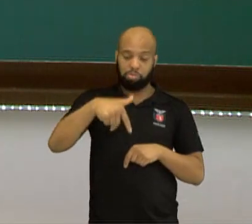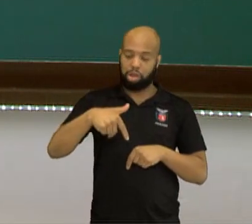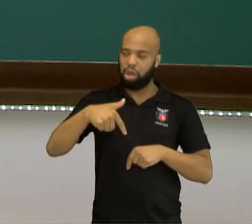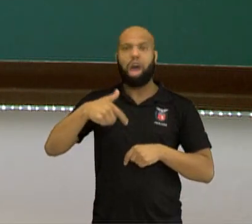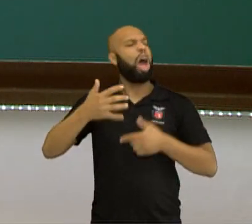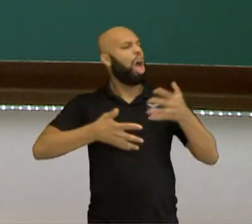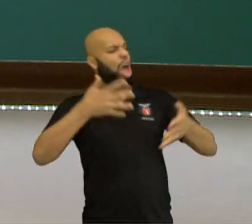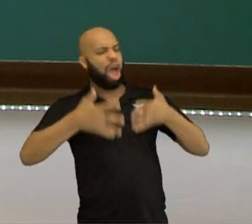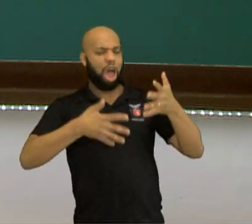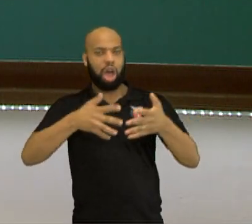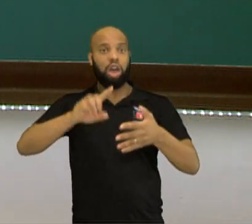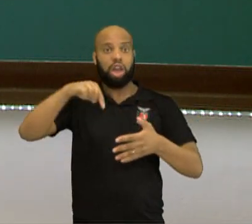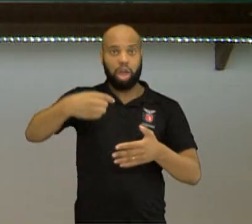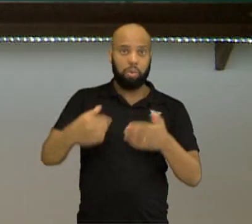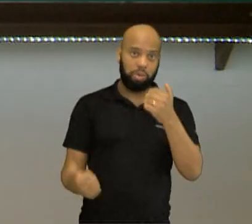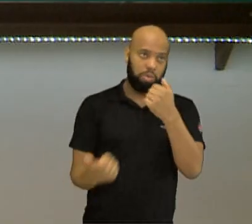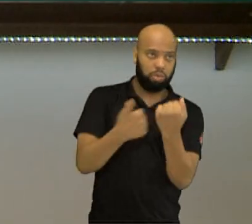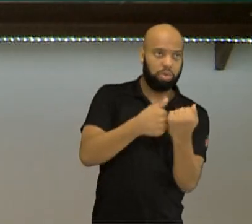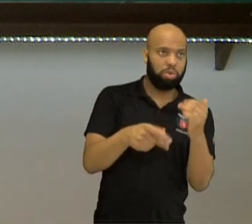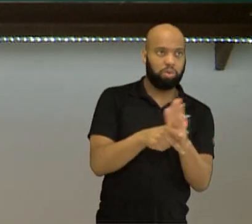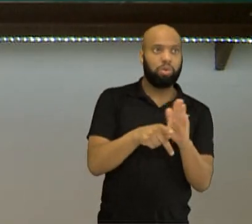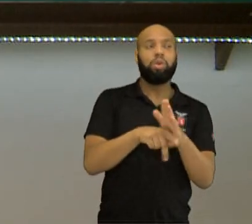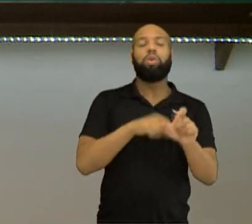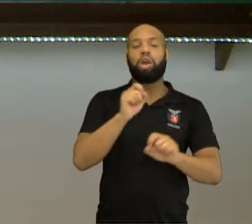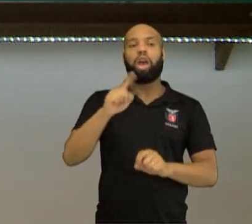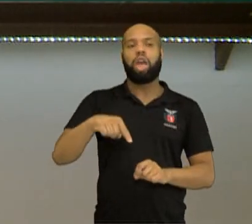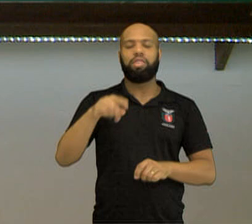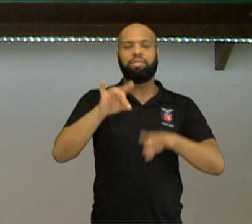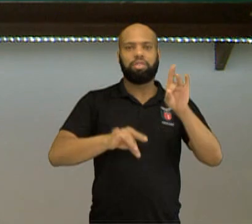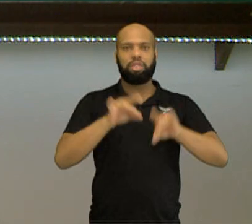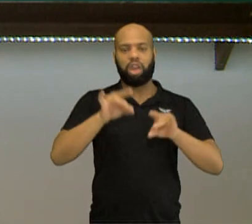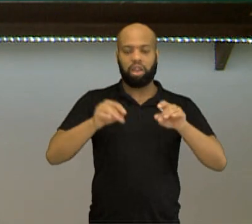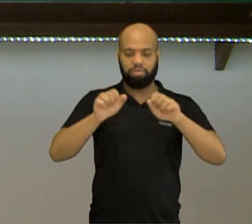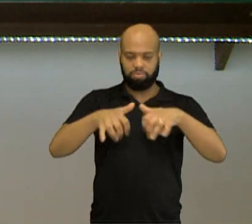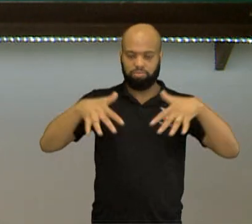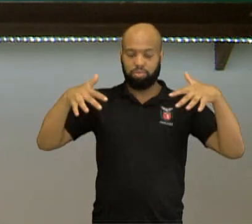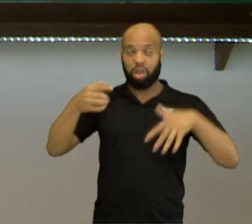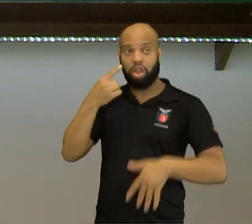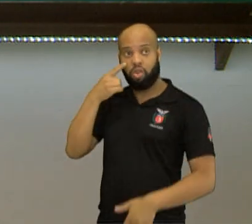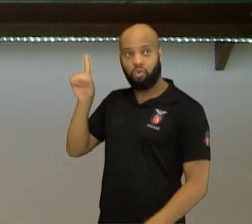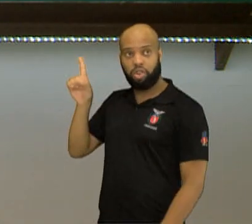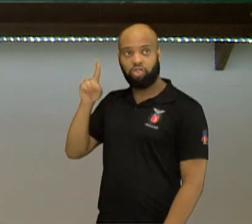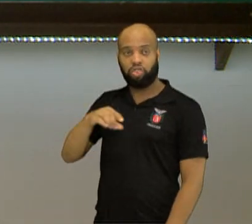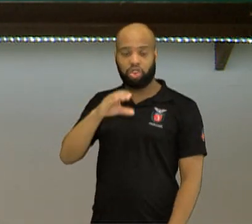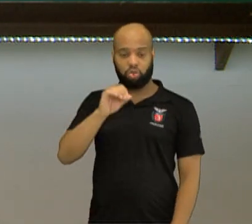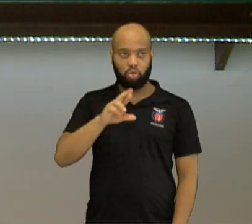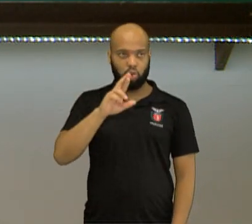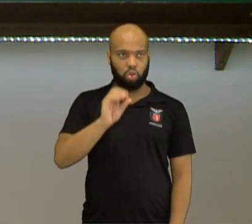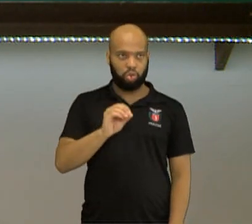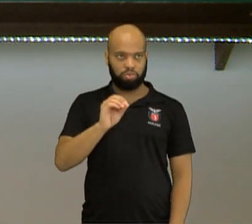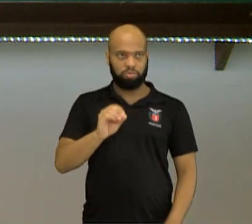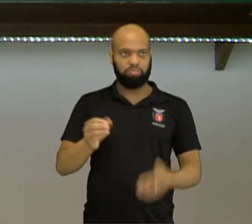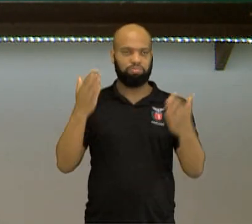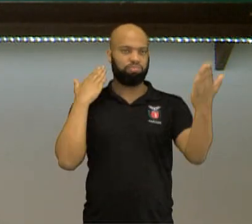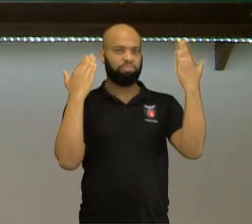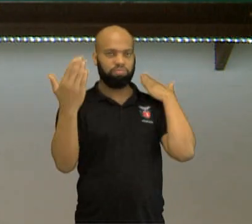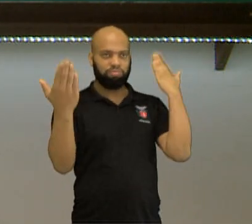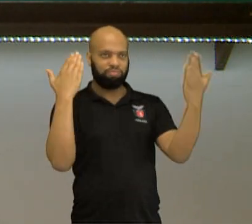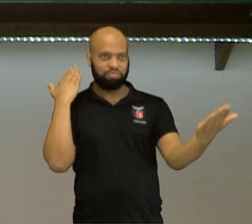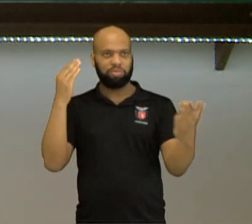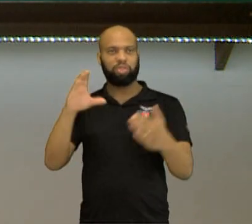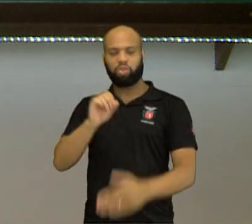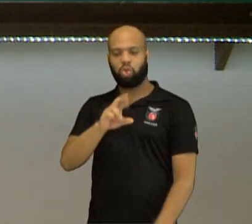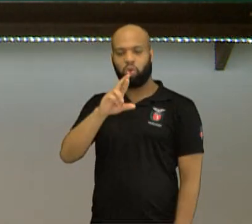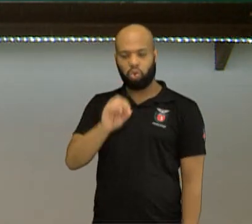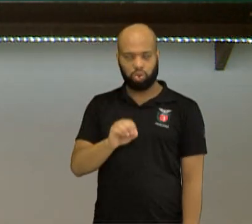Aqui nós temos uma imagem, né, para ilustrar o coro, né, lá no